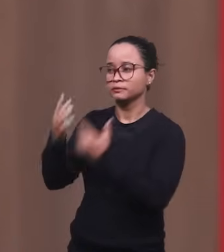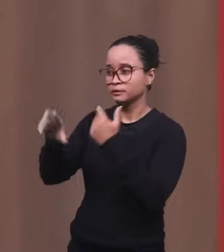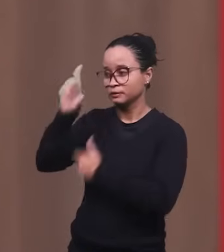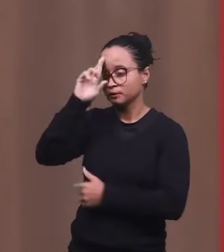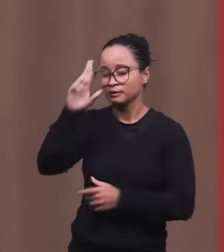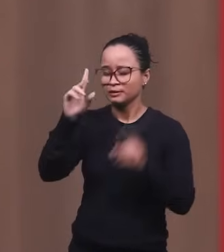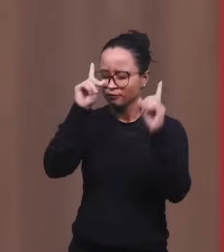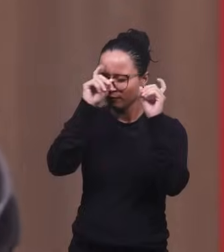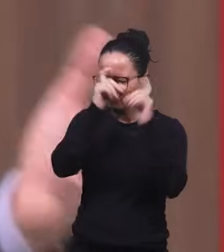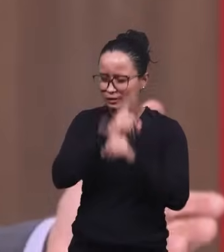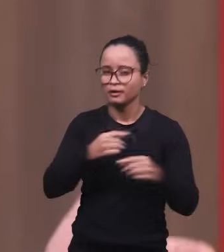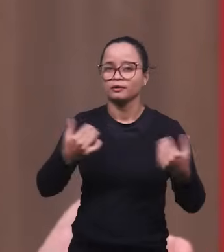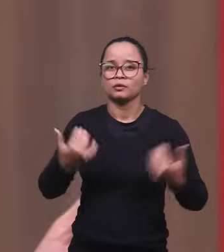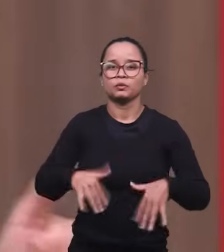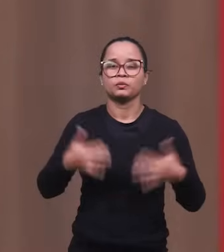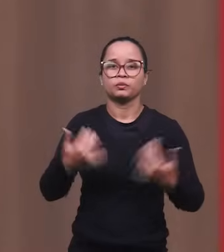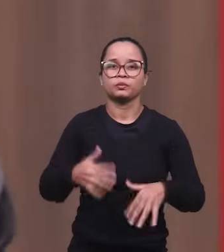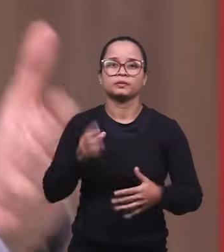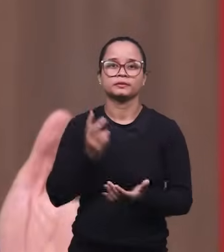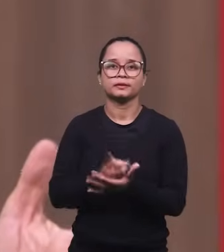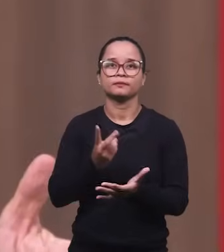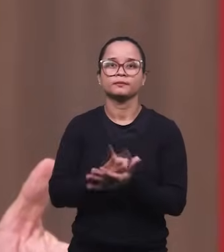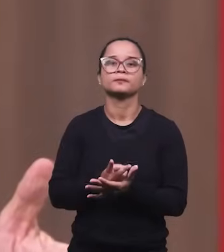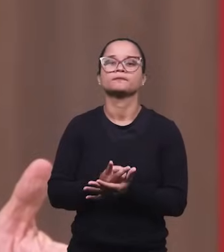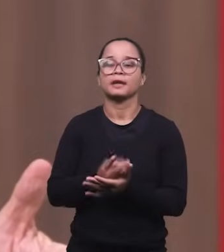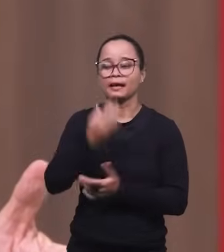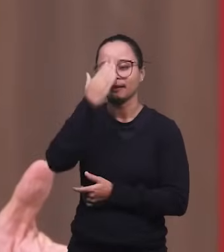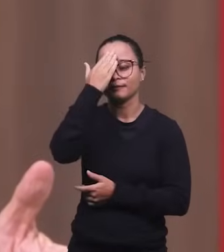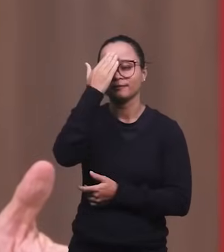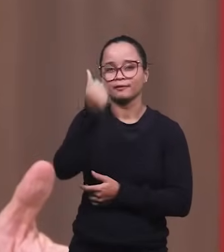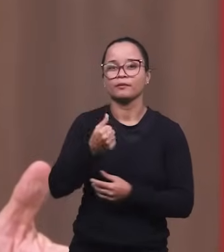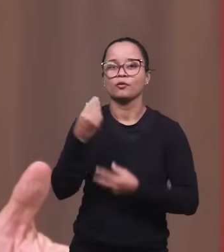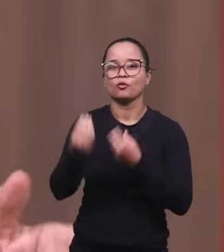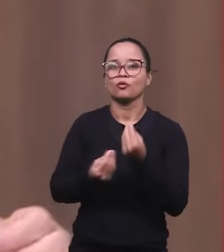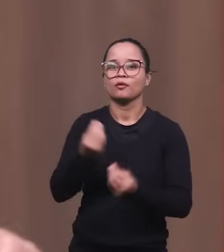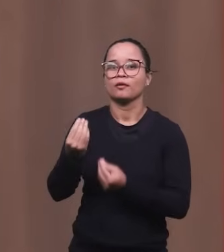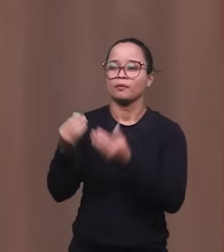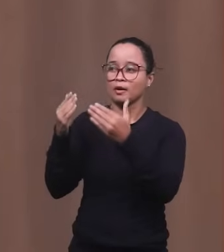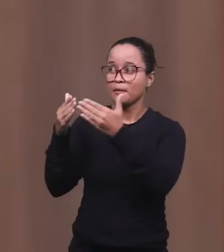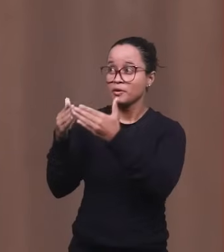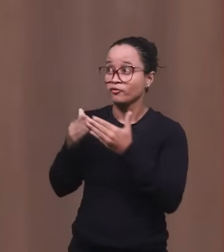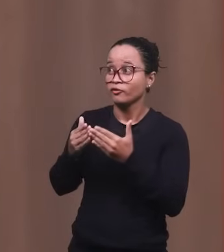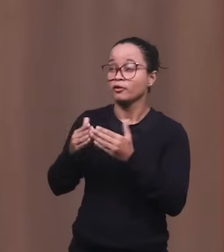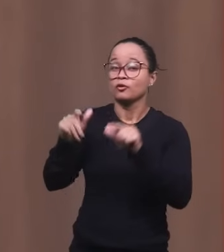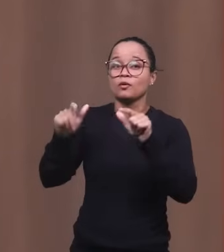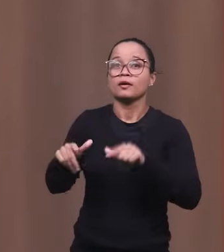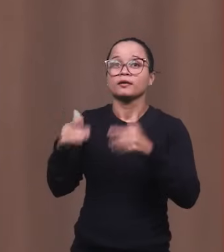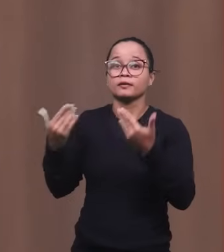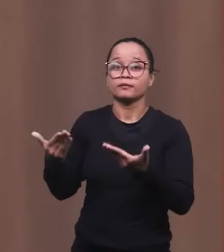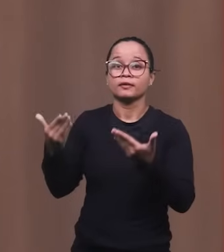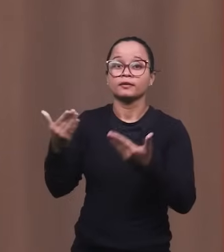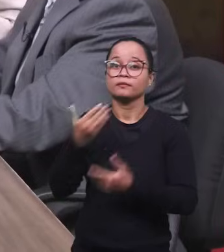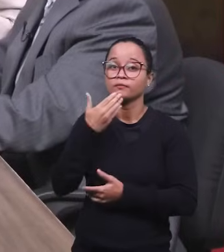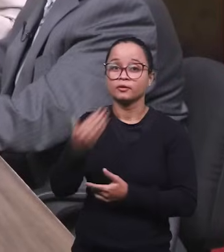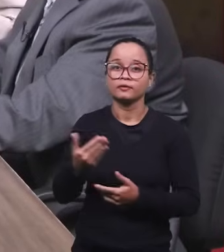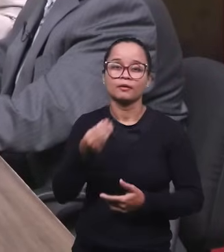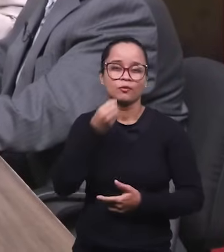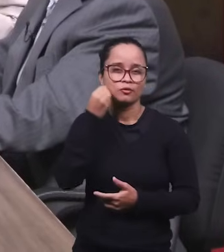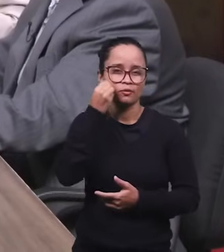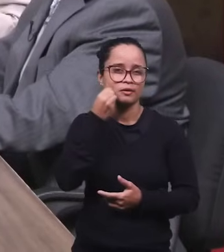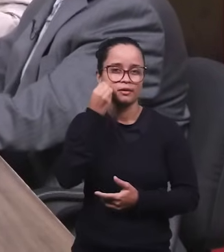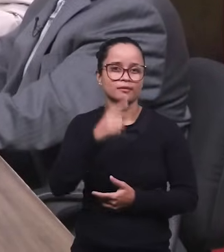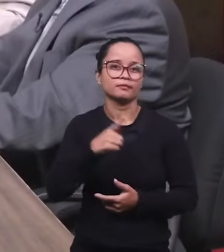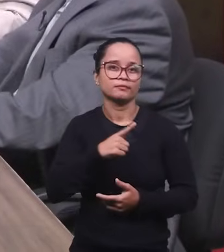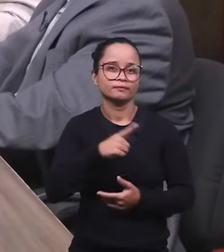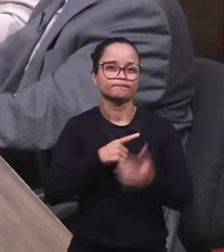Senhor nas horas das dificuldades, das adversidades. Ela sabe aonde recorrer, não é? Não é isso, Josias? É